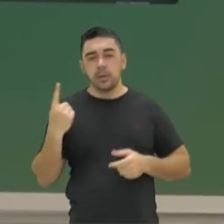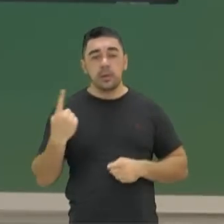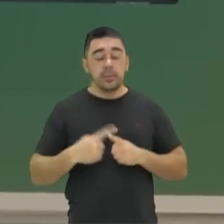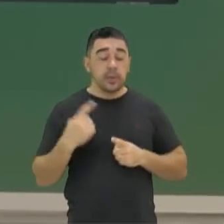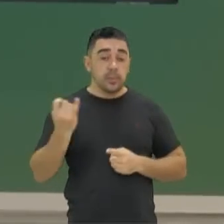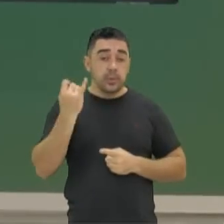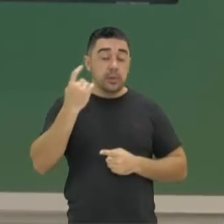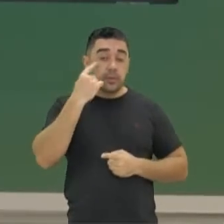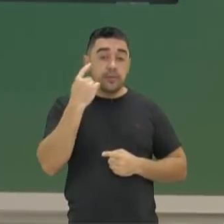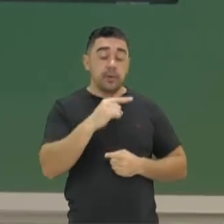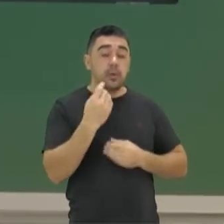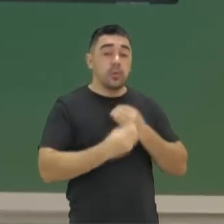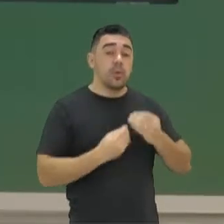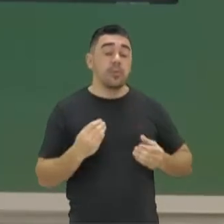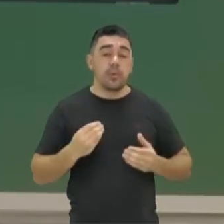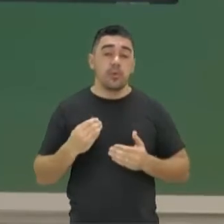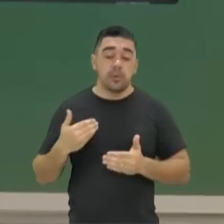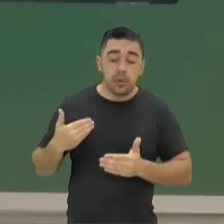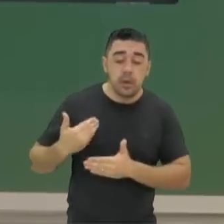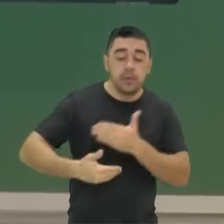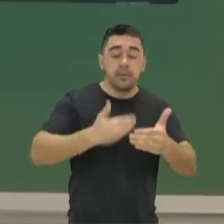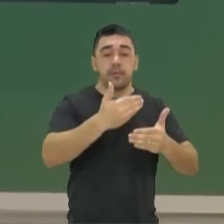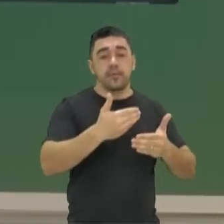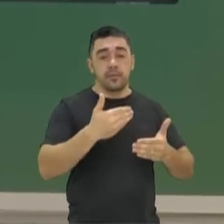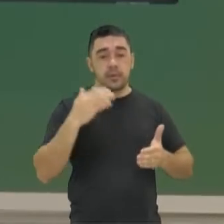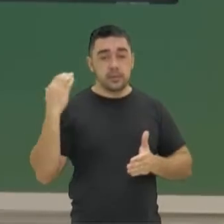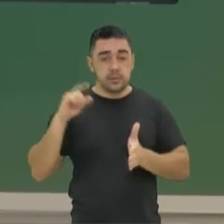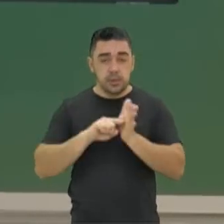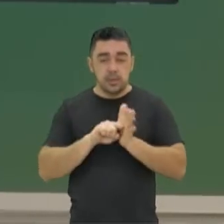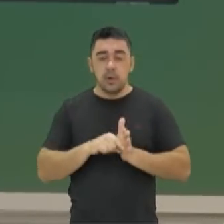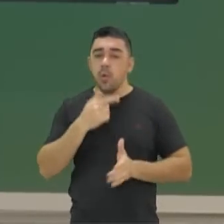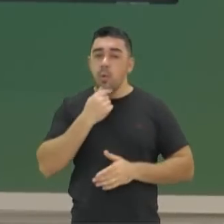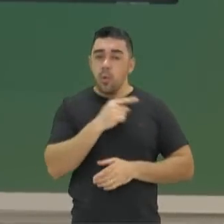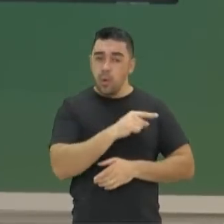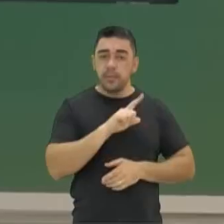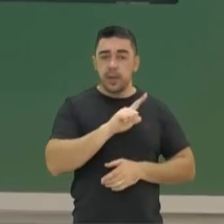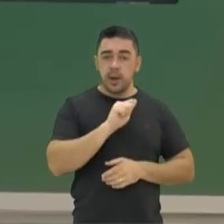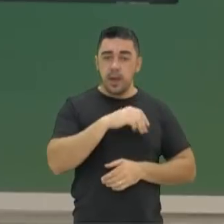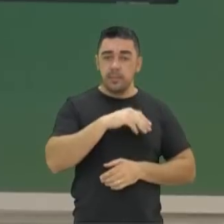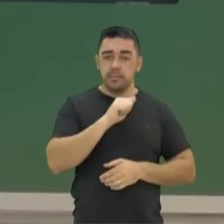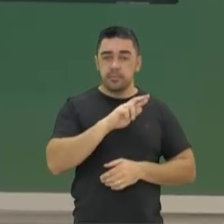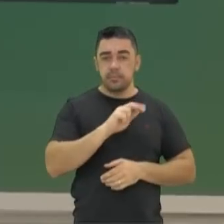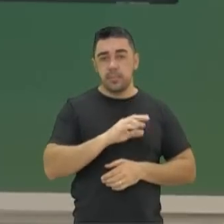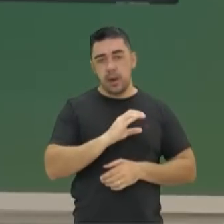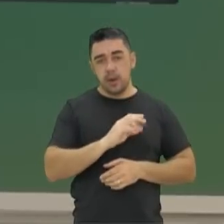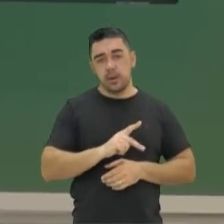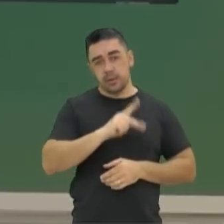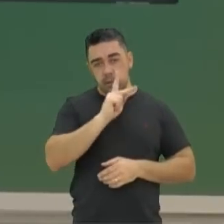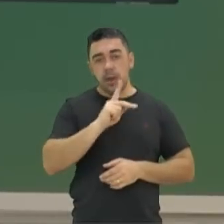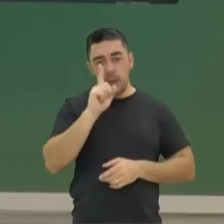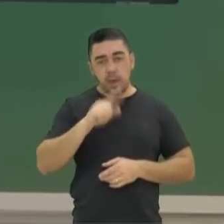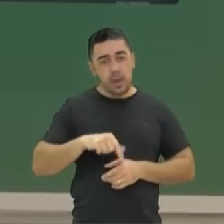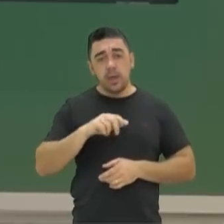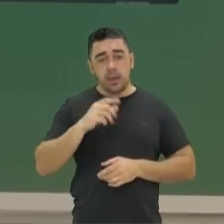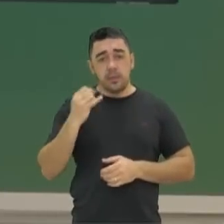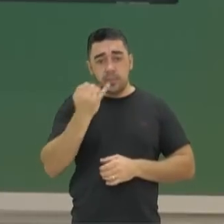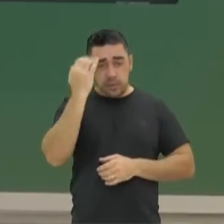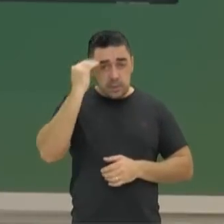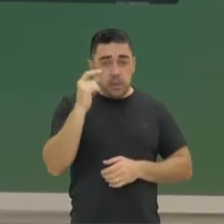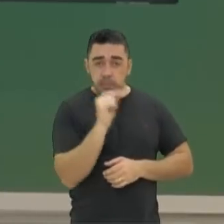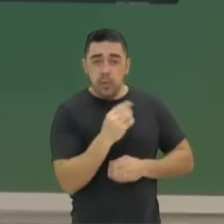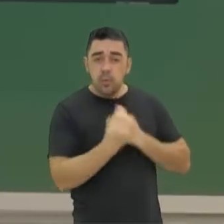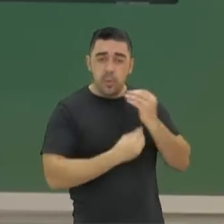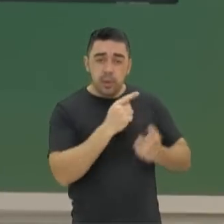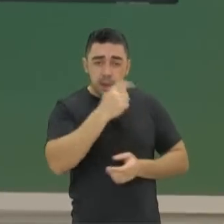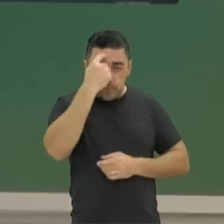como que a ciência evolui. Apesar da teoria de Lamarck, por exemplo, não ser a mais correta, ela é importante para a gente. Então a gente tem que aprender sobre ela